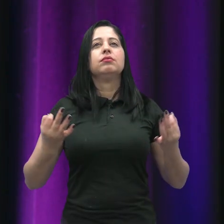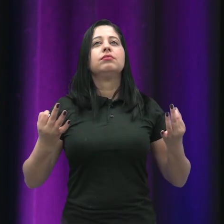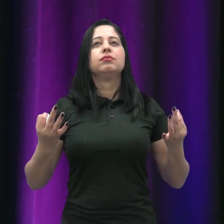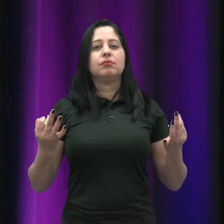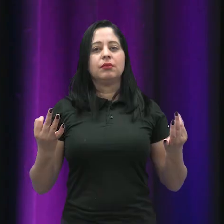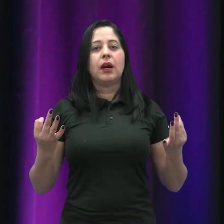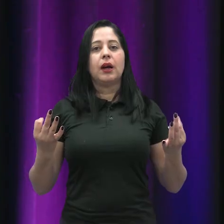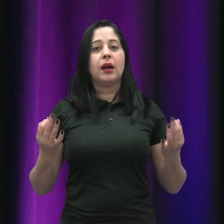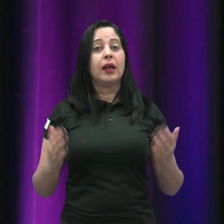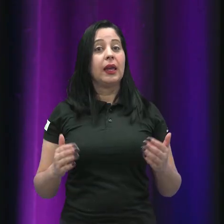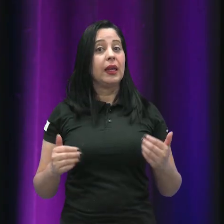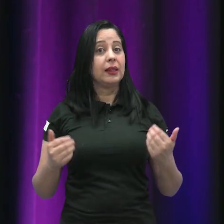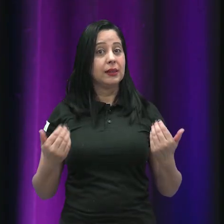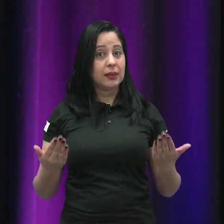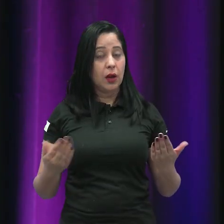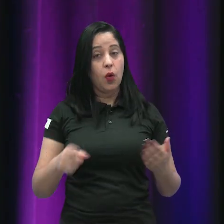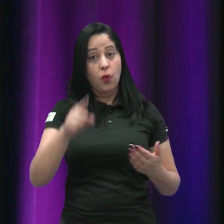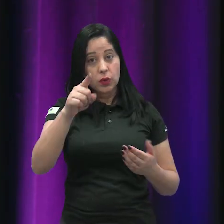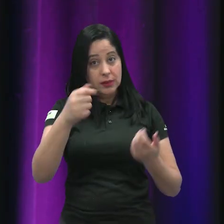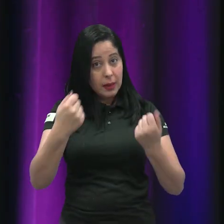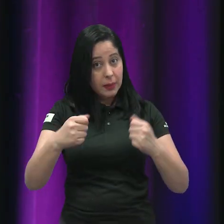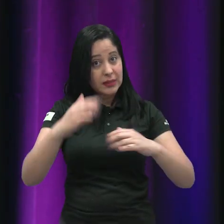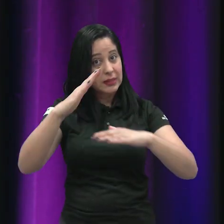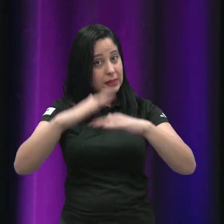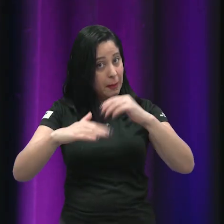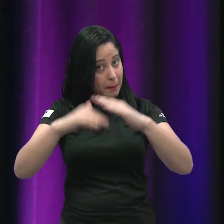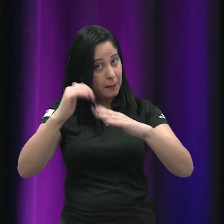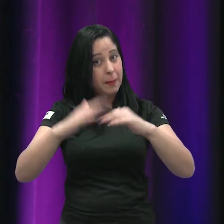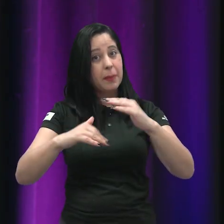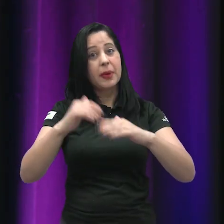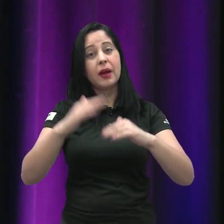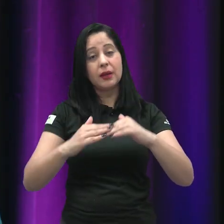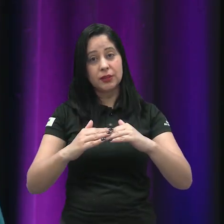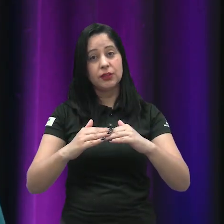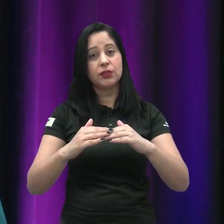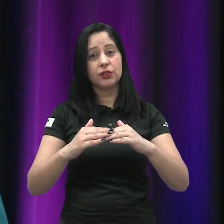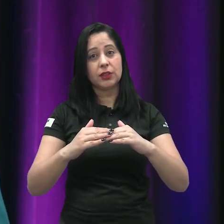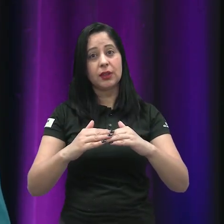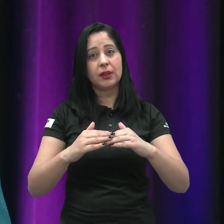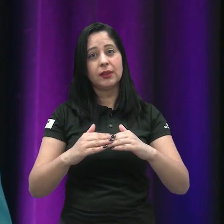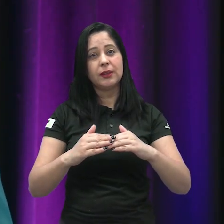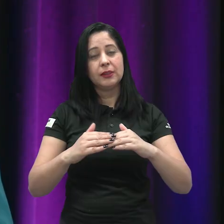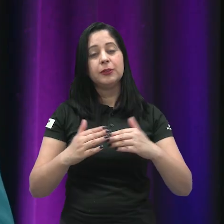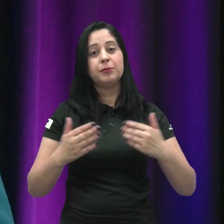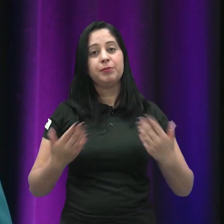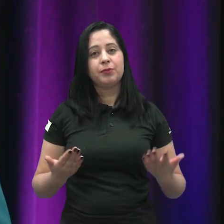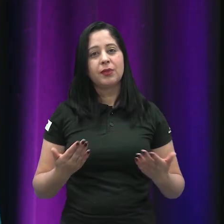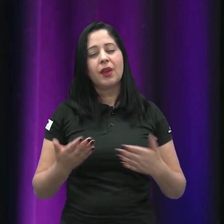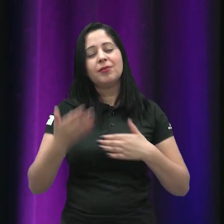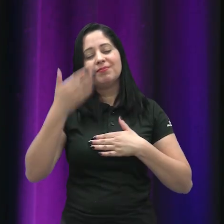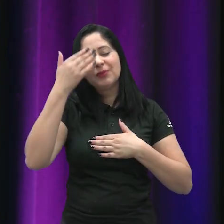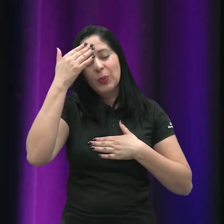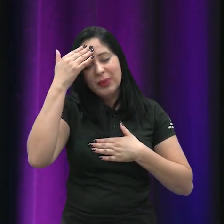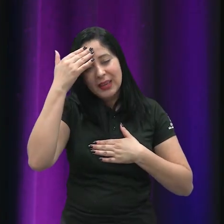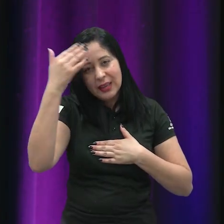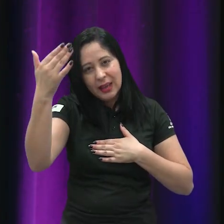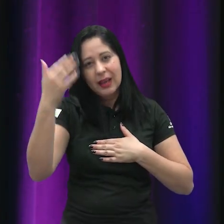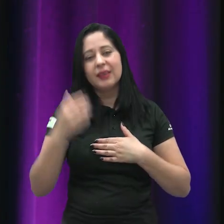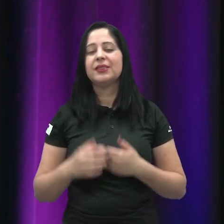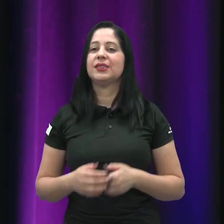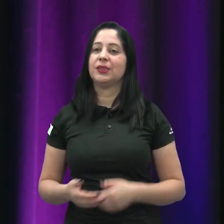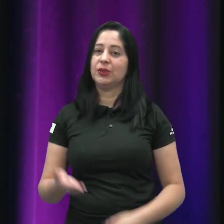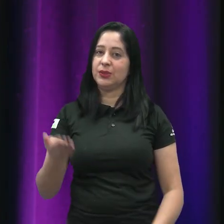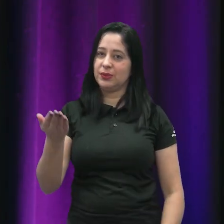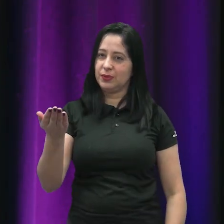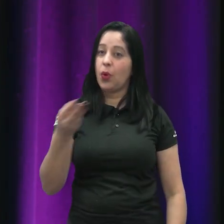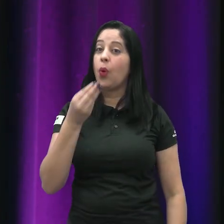várias situações. Então, que isso vire uma prática na vida de vocês, né? Então, eu quero agradecer imensamente,